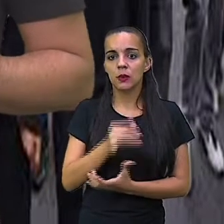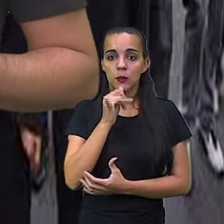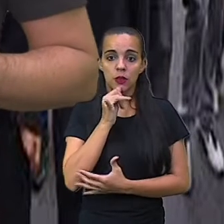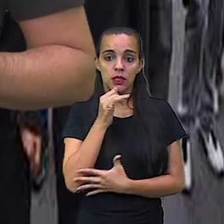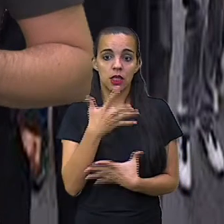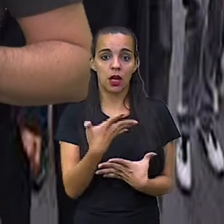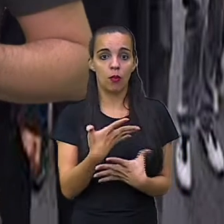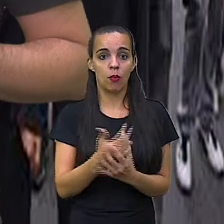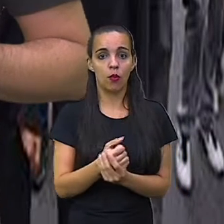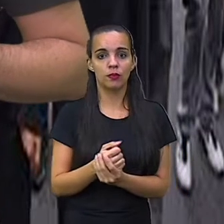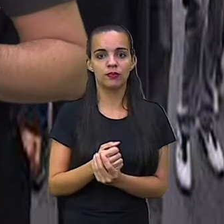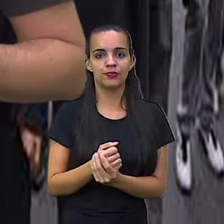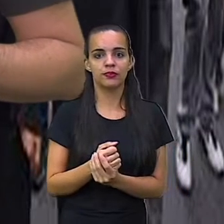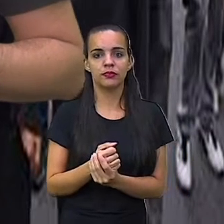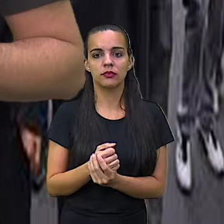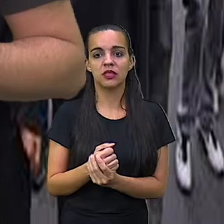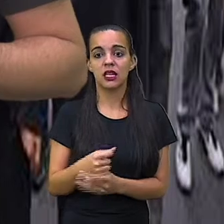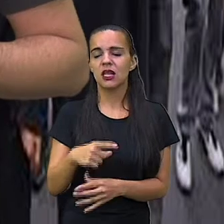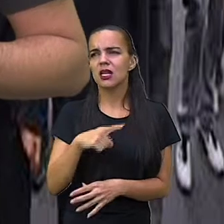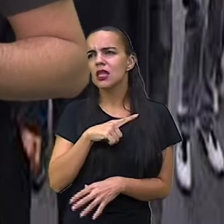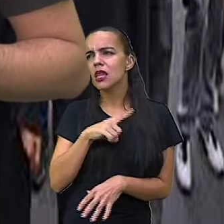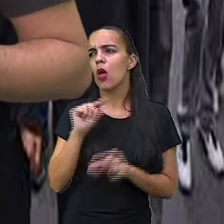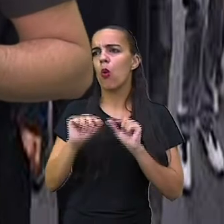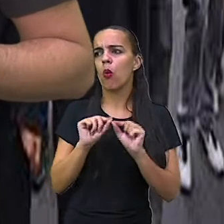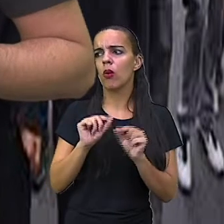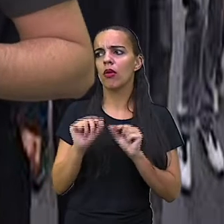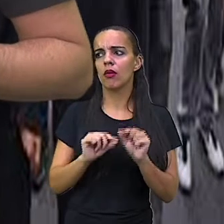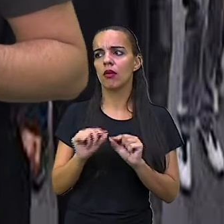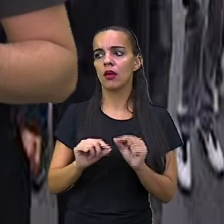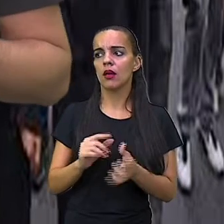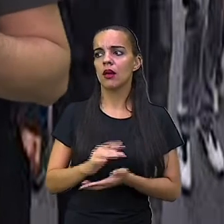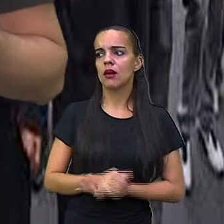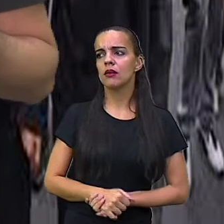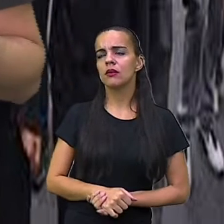a autogestão como forma de governo,